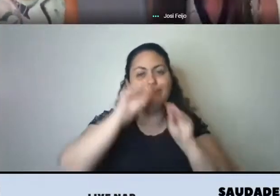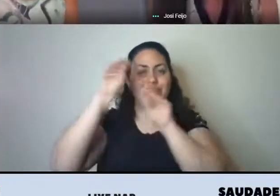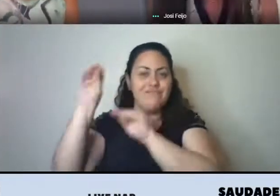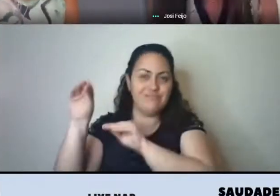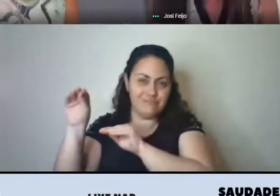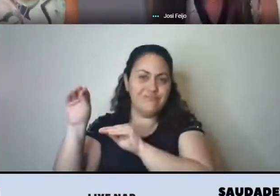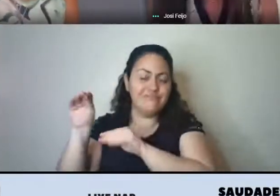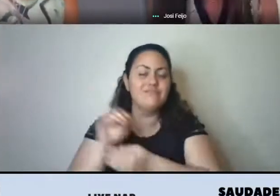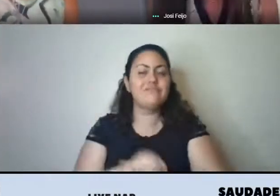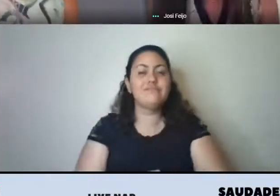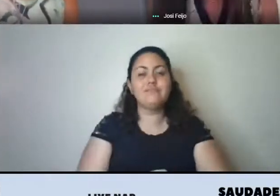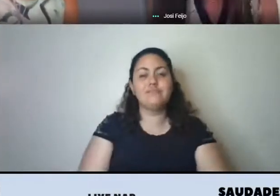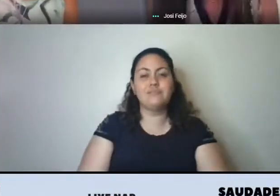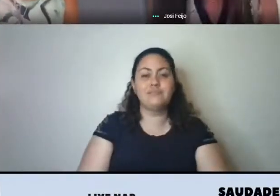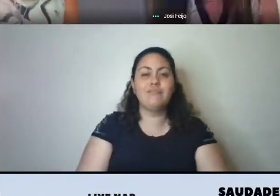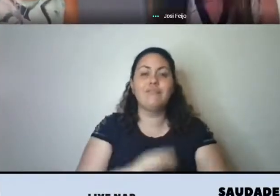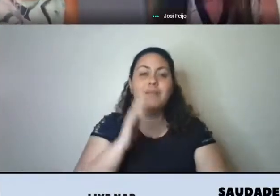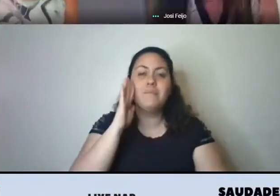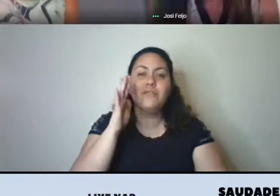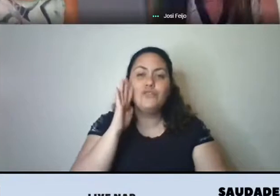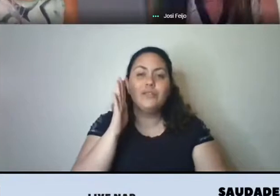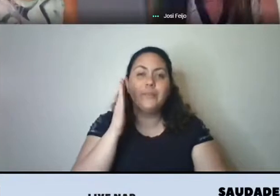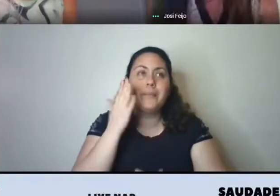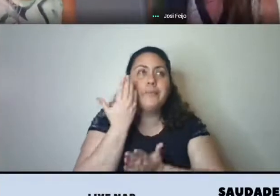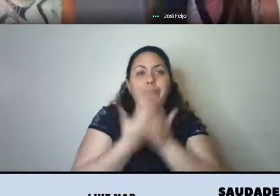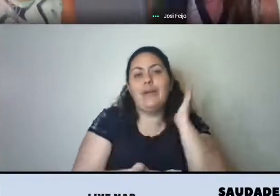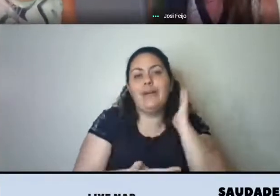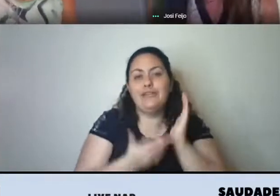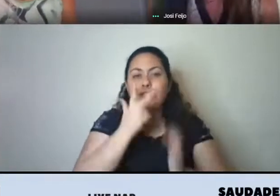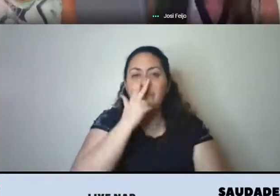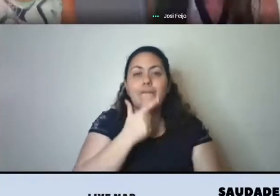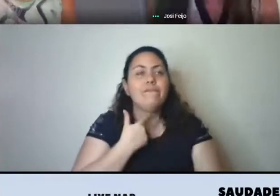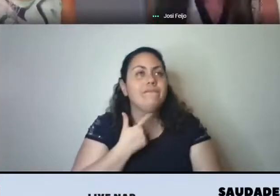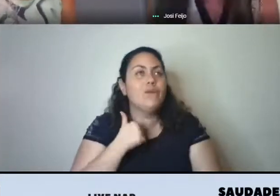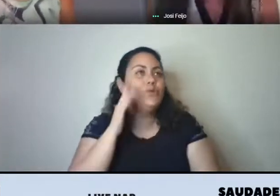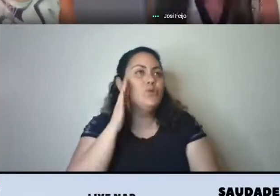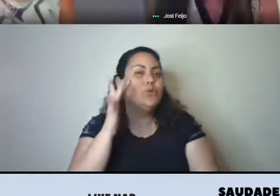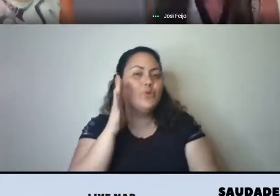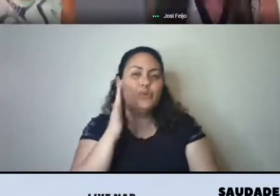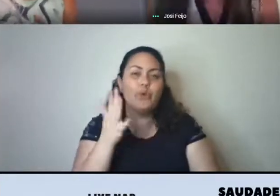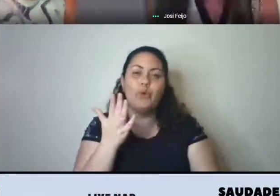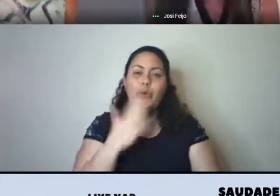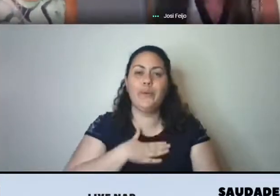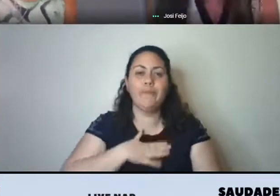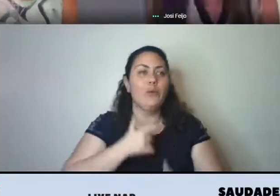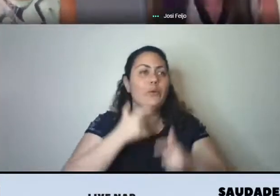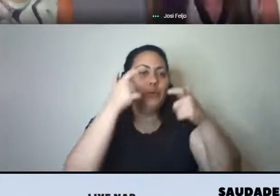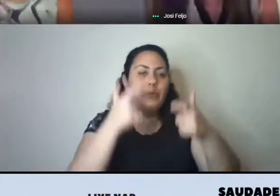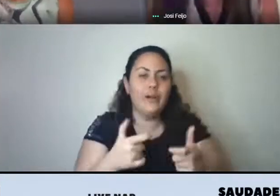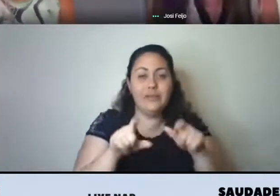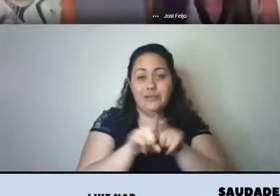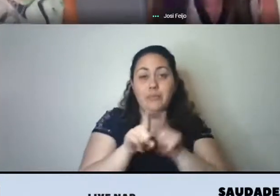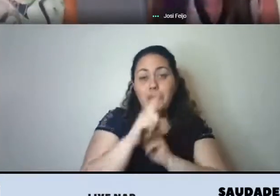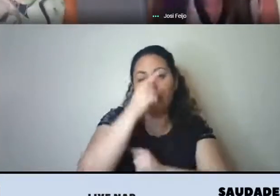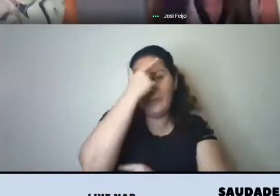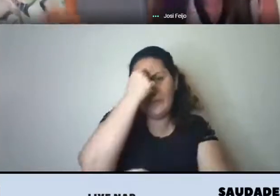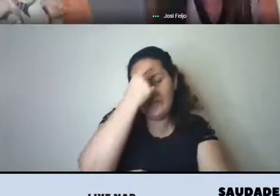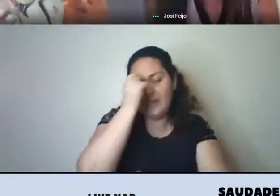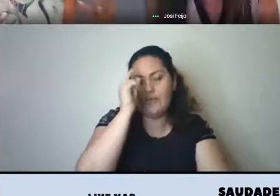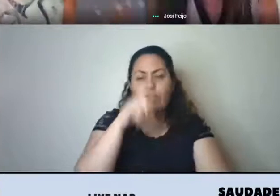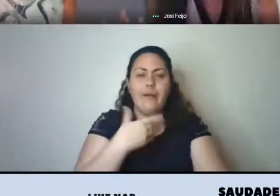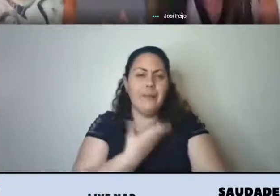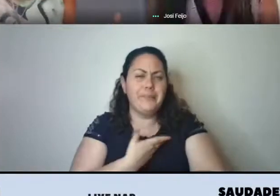E aí, bom, toda perda também desse sonho, dessa expectativa, desse lugar, e é a universidade, são os amigos,